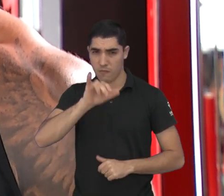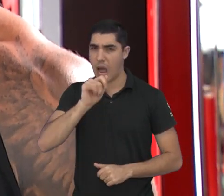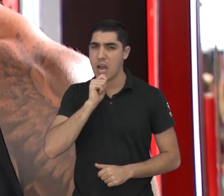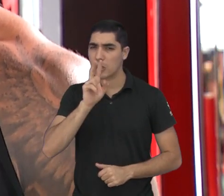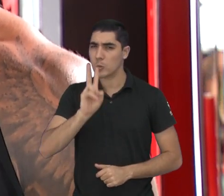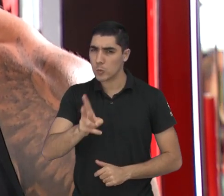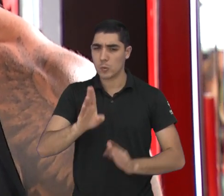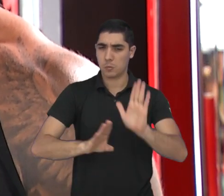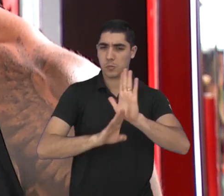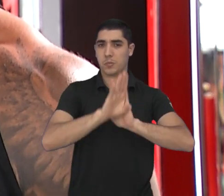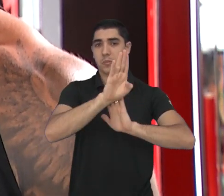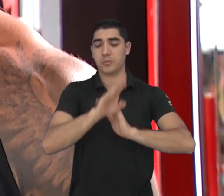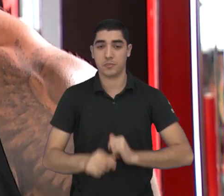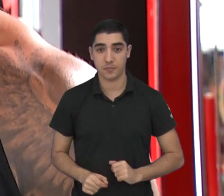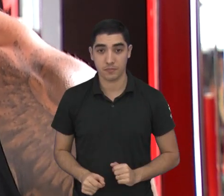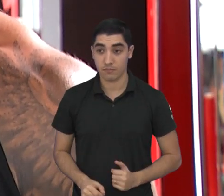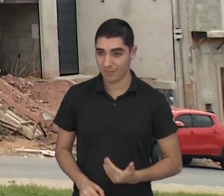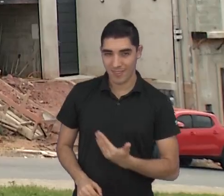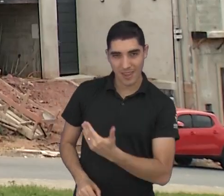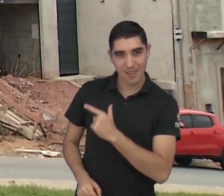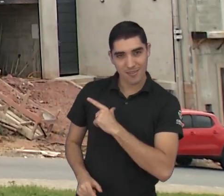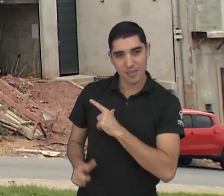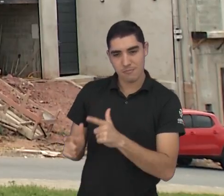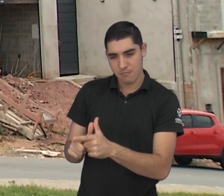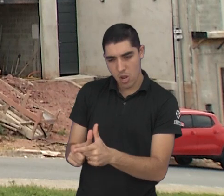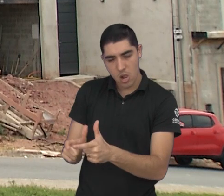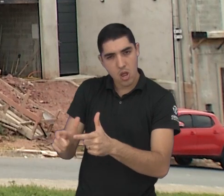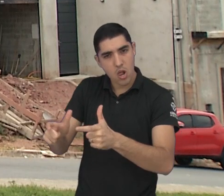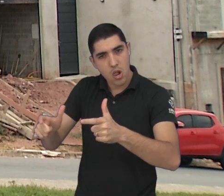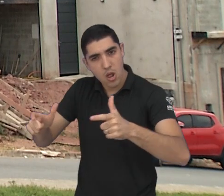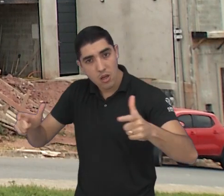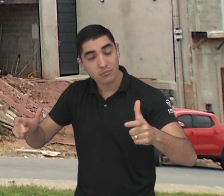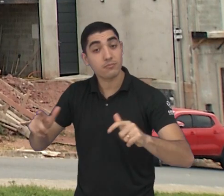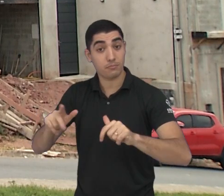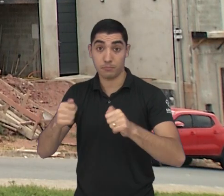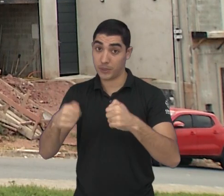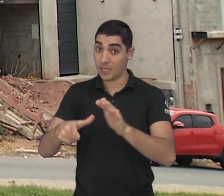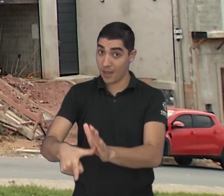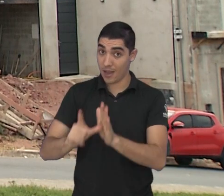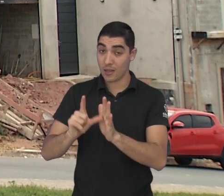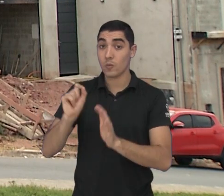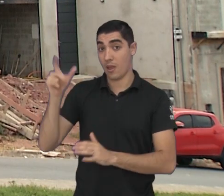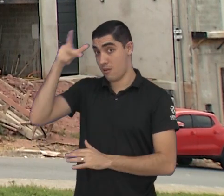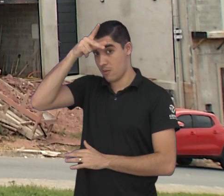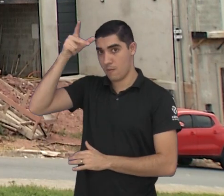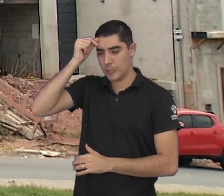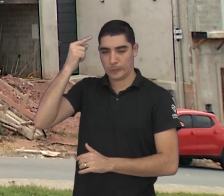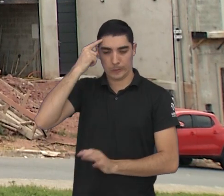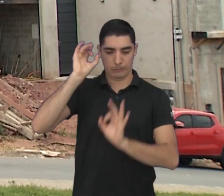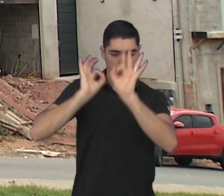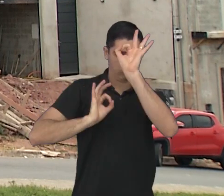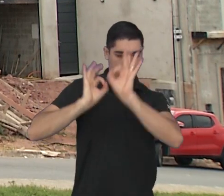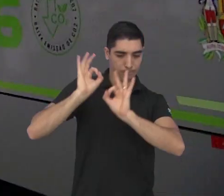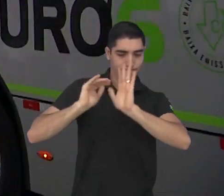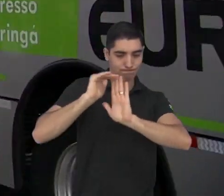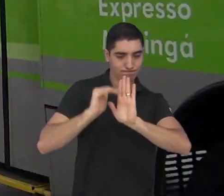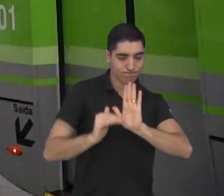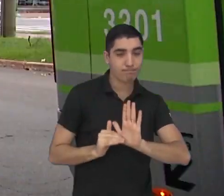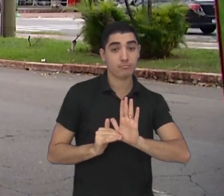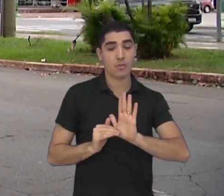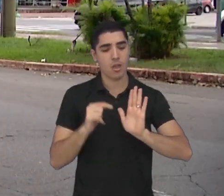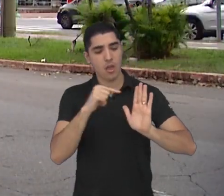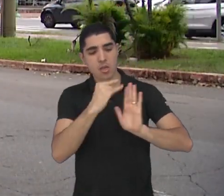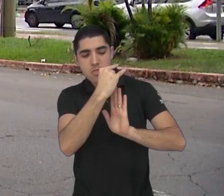assim, bem promissora de São José dos Campos, Essa ampliação das áreas do município exige planejamento do poder público.